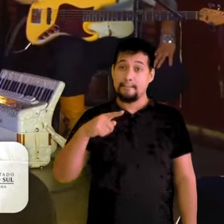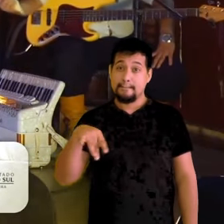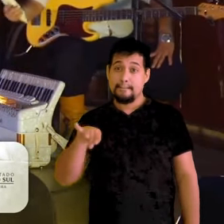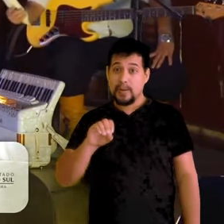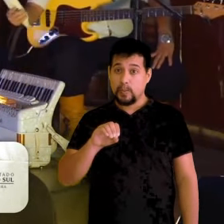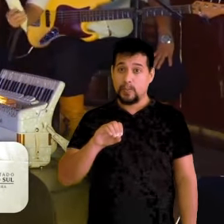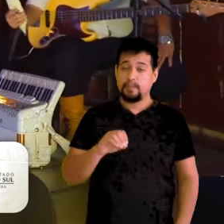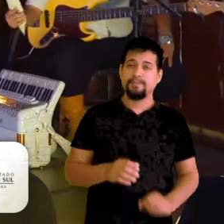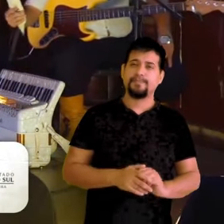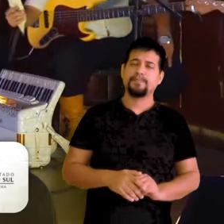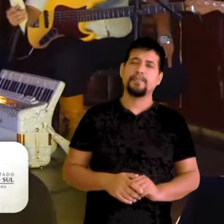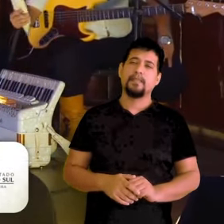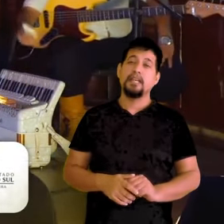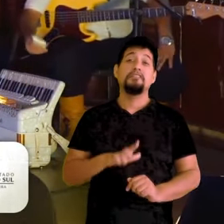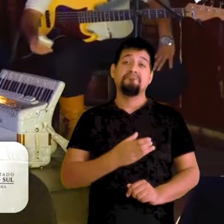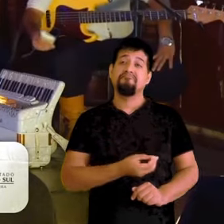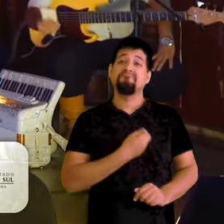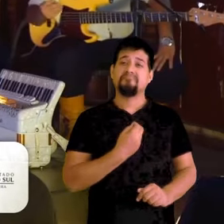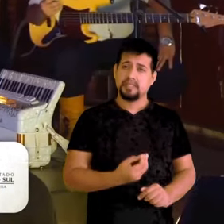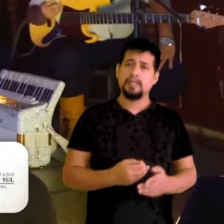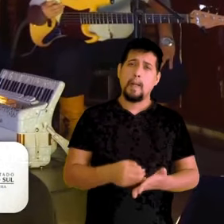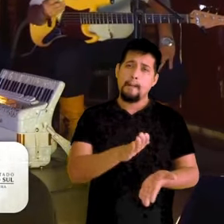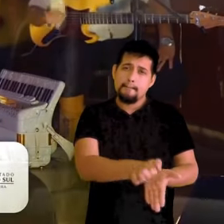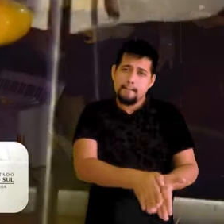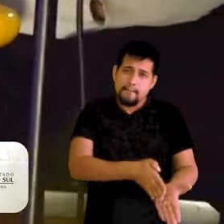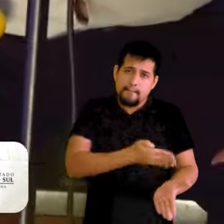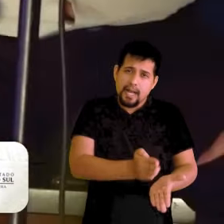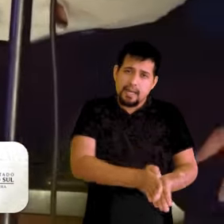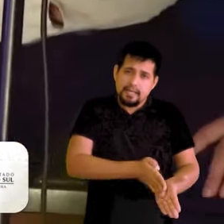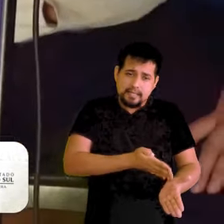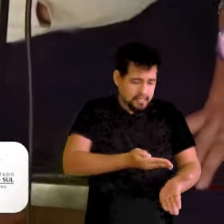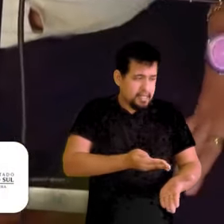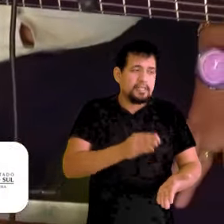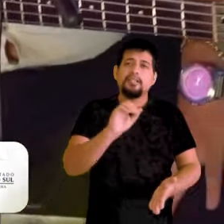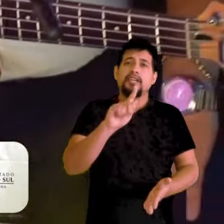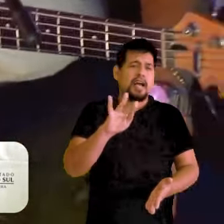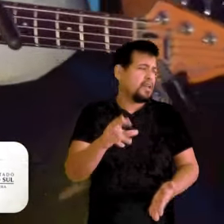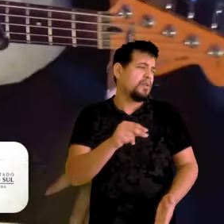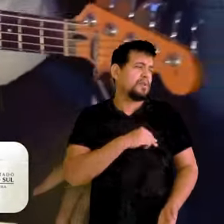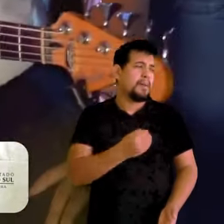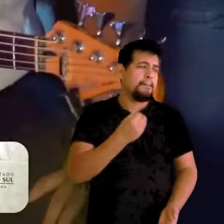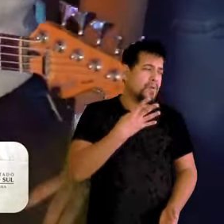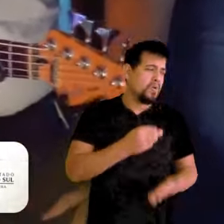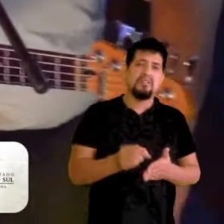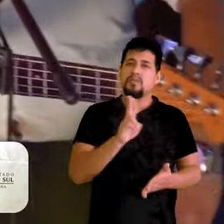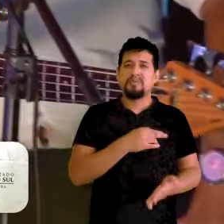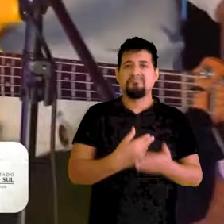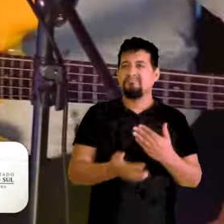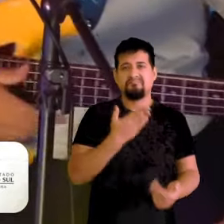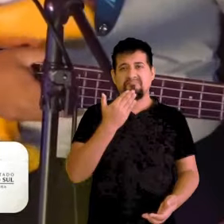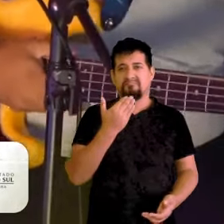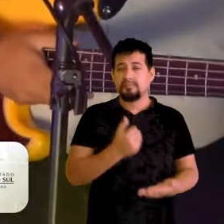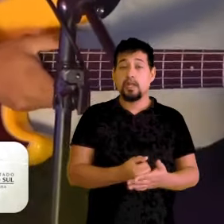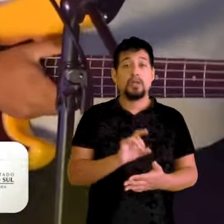Né? Zimpão, é isso? Linha Invita, passa diário da Zimpão, a linha Invita. Coisa boa demais, rapaz. Olha, ela serve